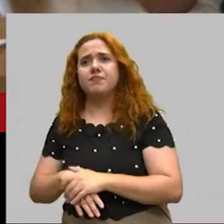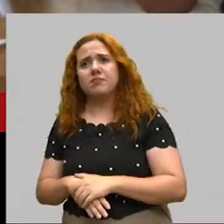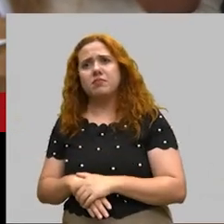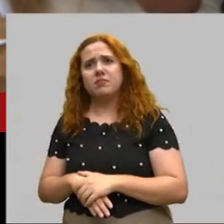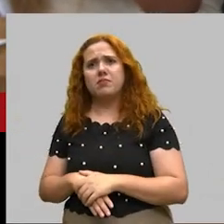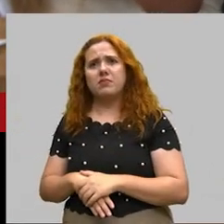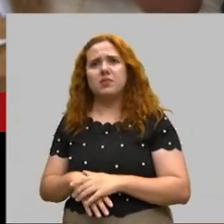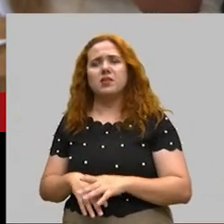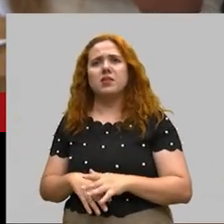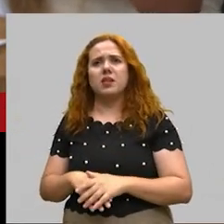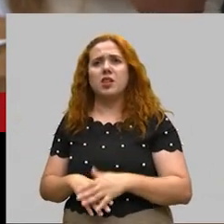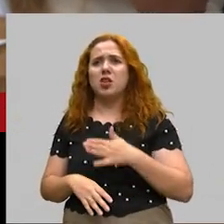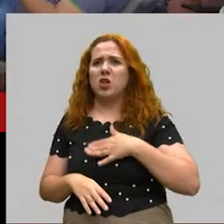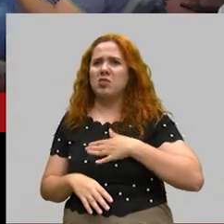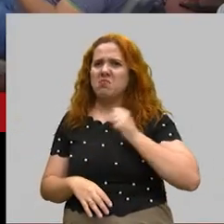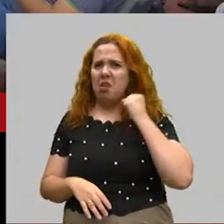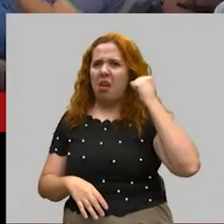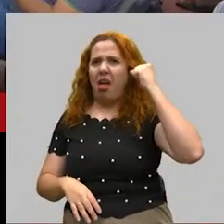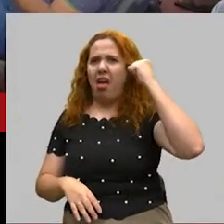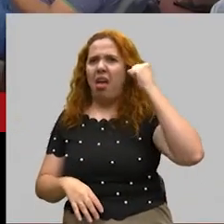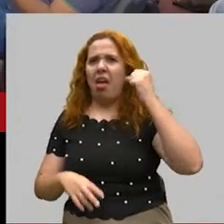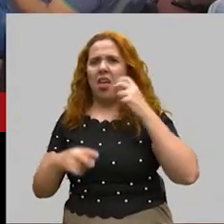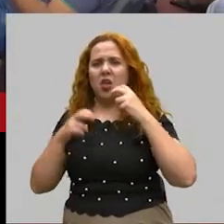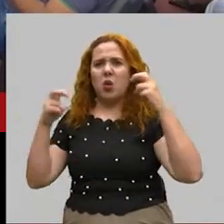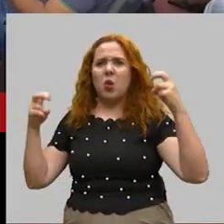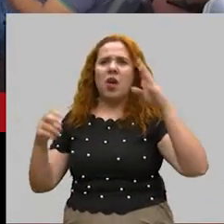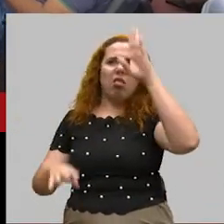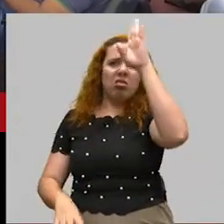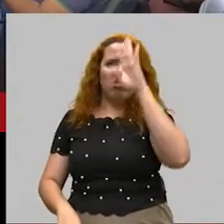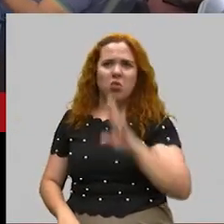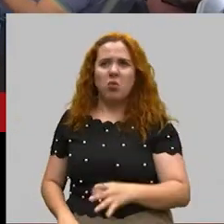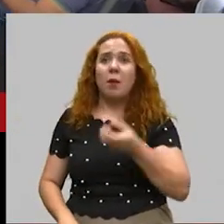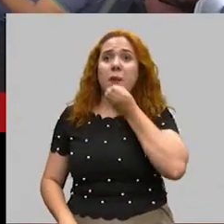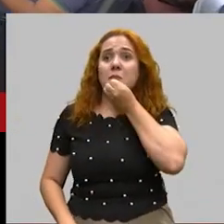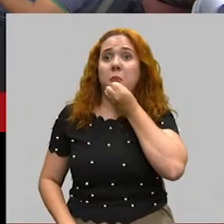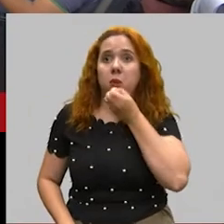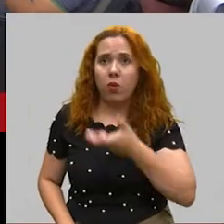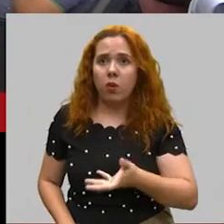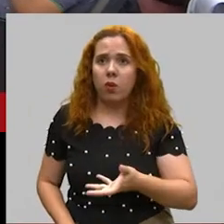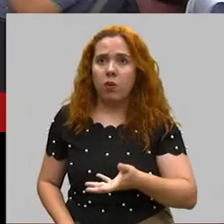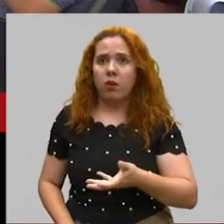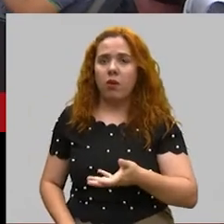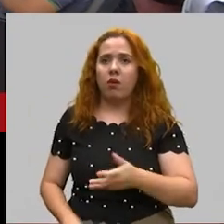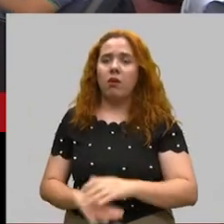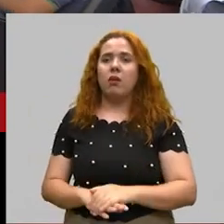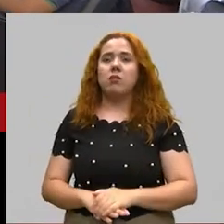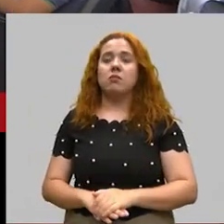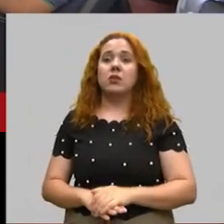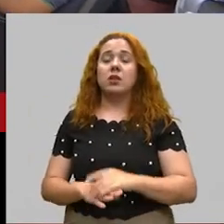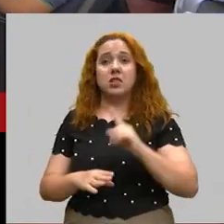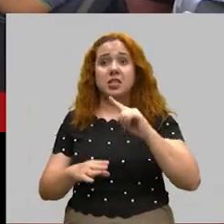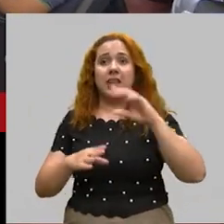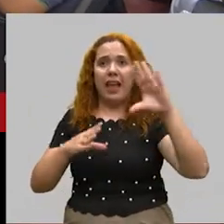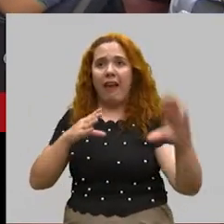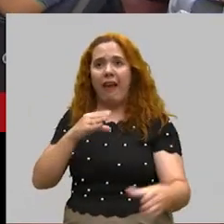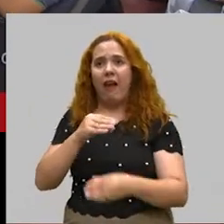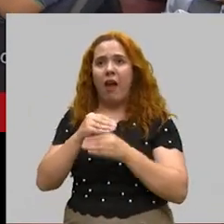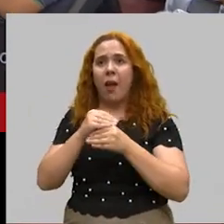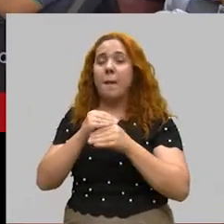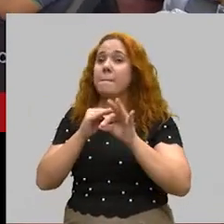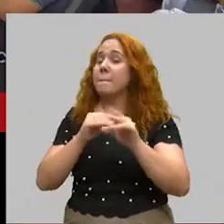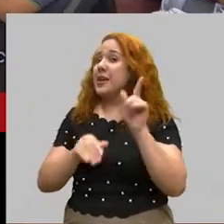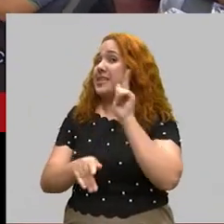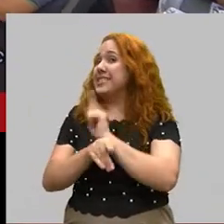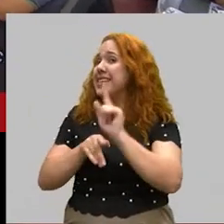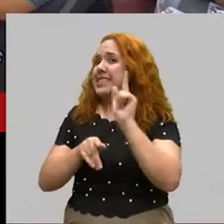grito aquele grito de guerra escola pública é gratuita de qualidade e a gente sugeria acrescentar mas com a gestão do